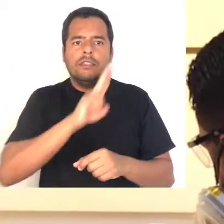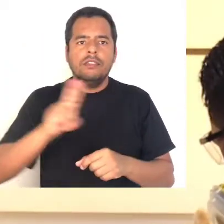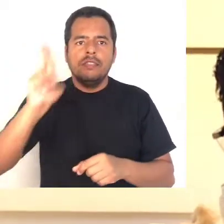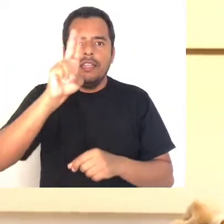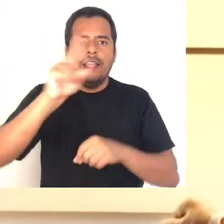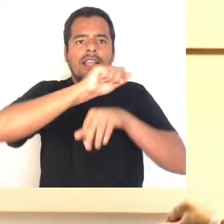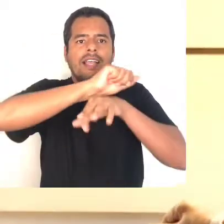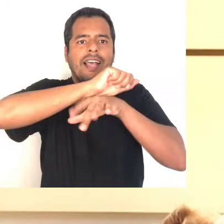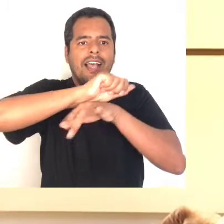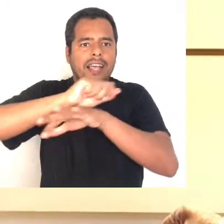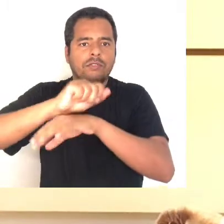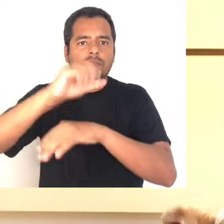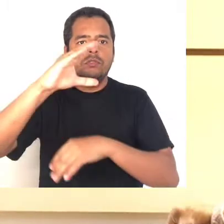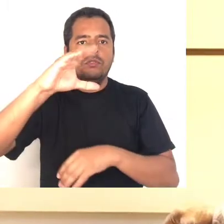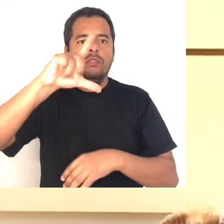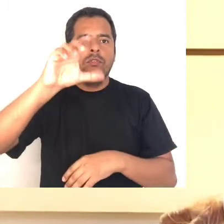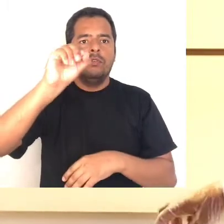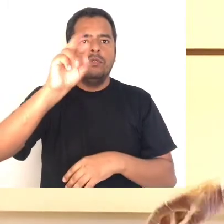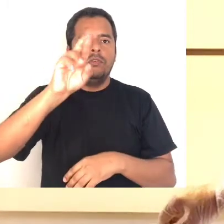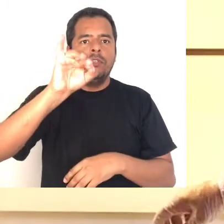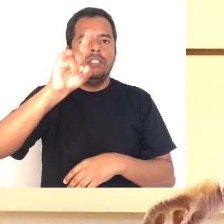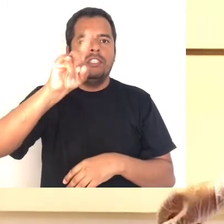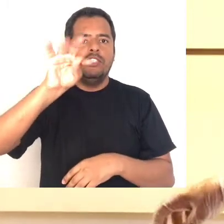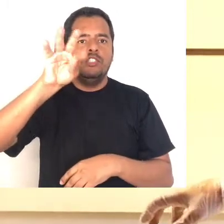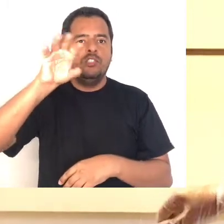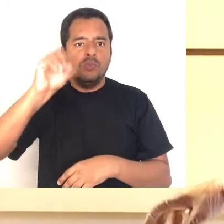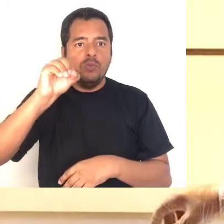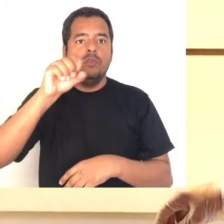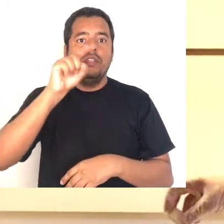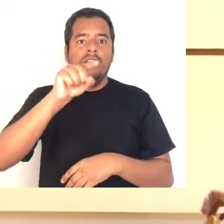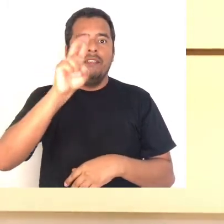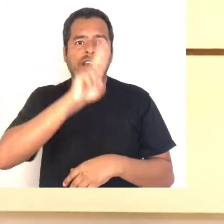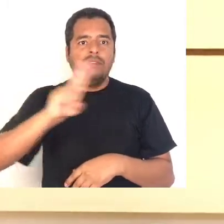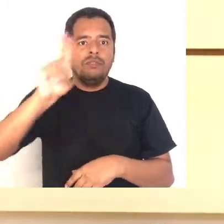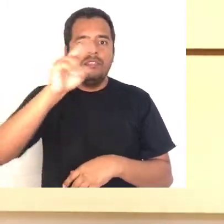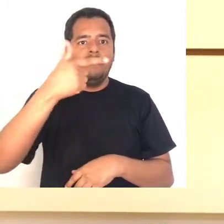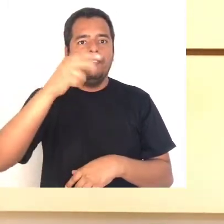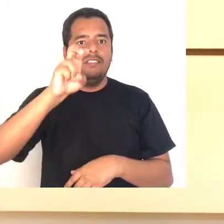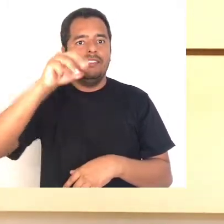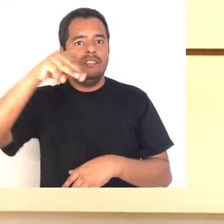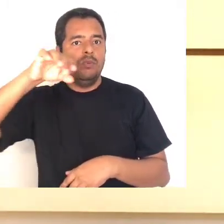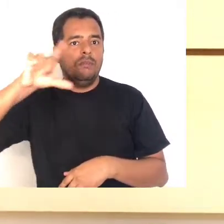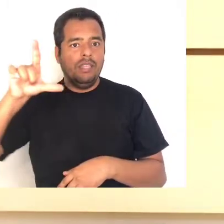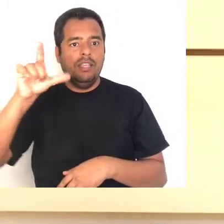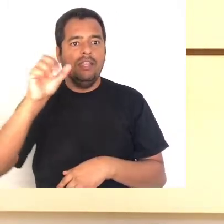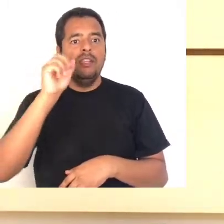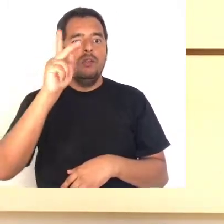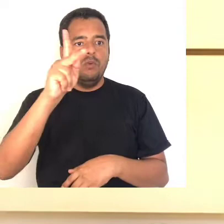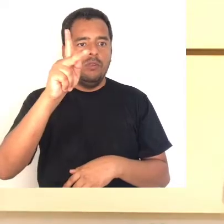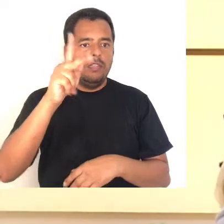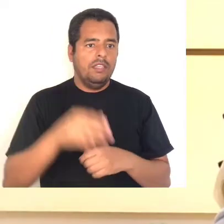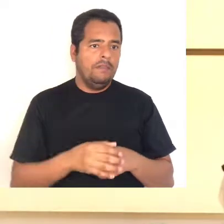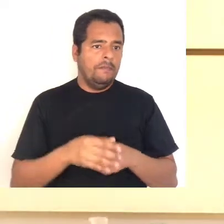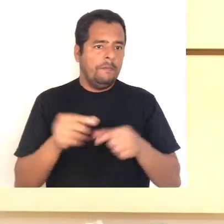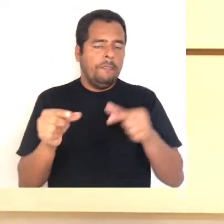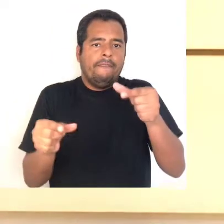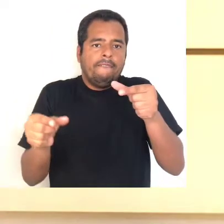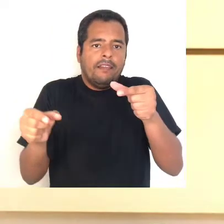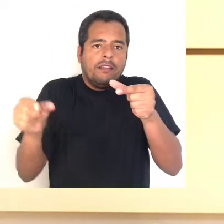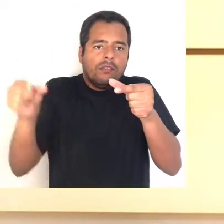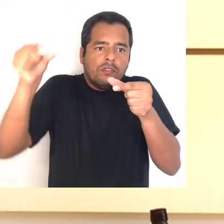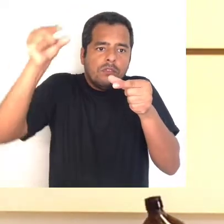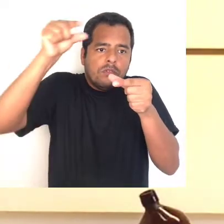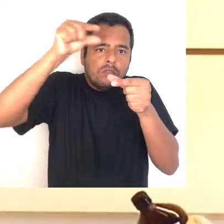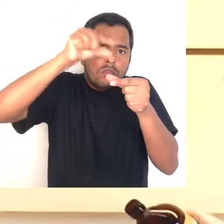E agora eu vou utilizar o ácido clorídrico. O ácido clorídrico eu vou utilizar 25 ml dele, tá? Então você coloca